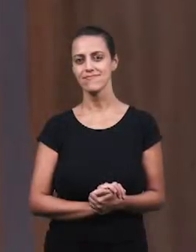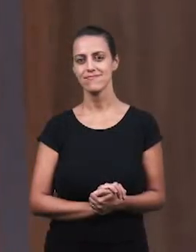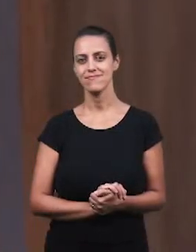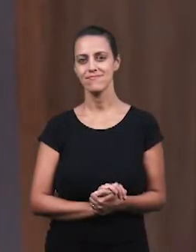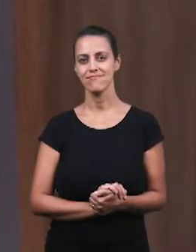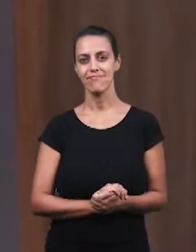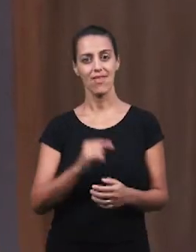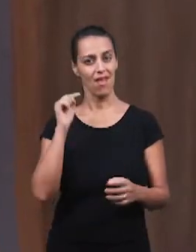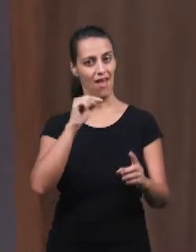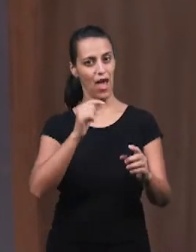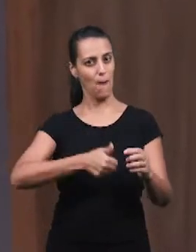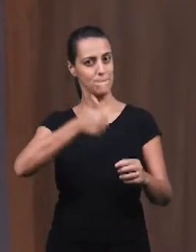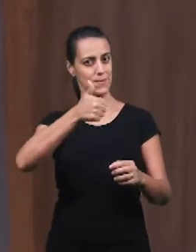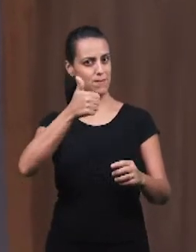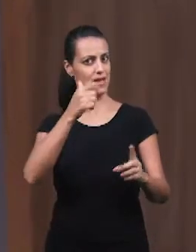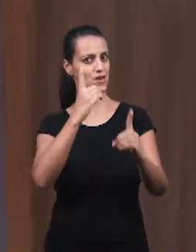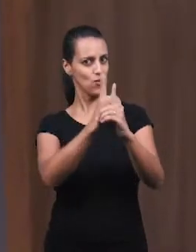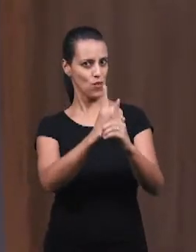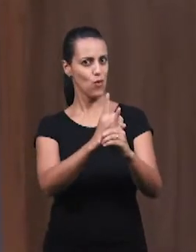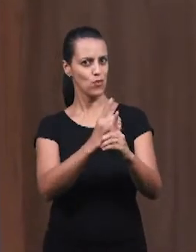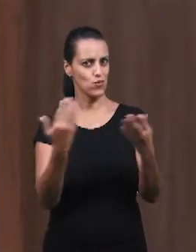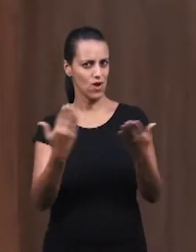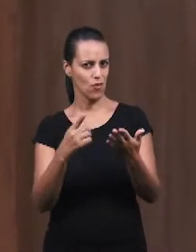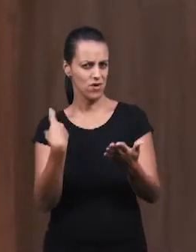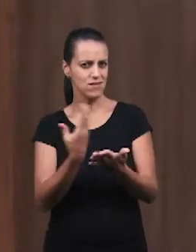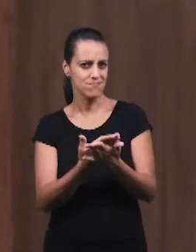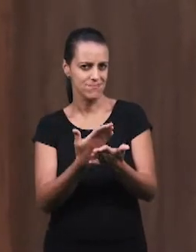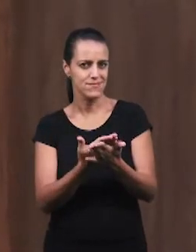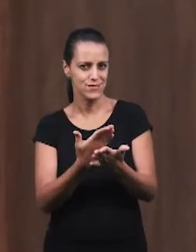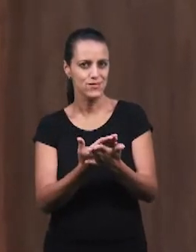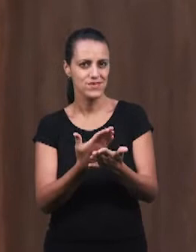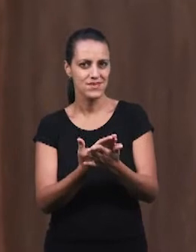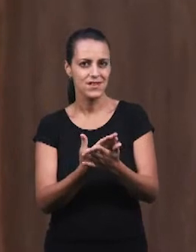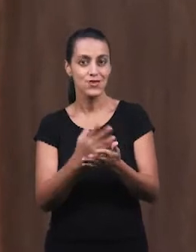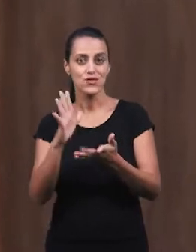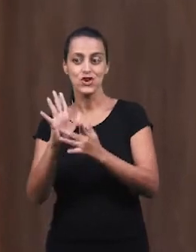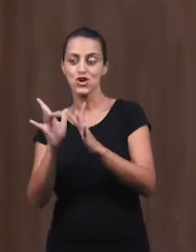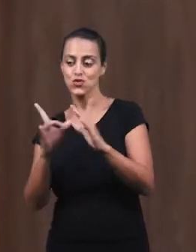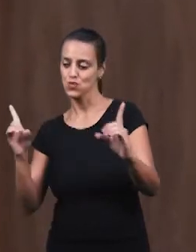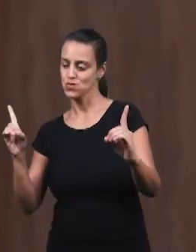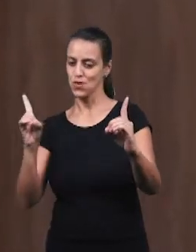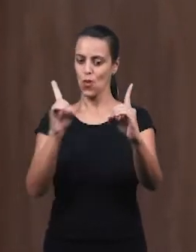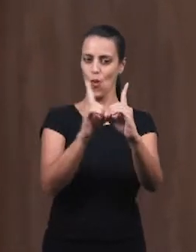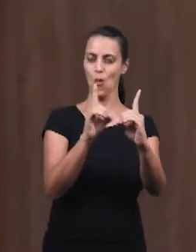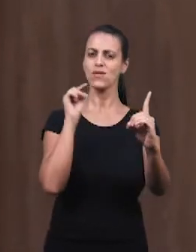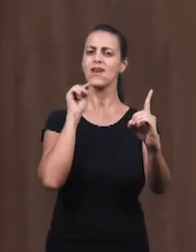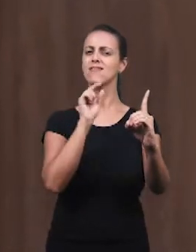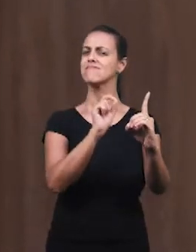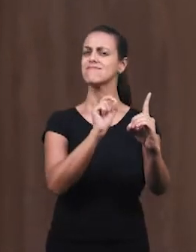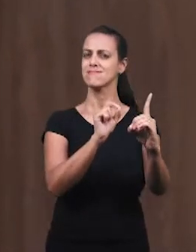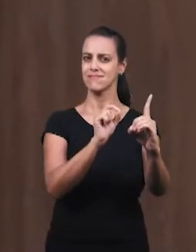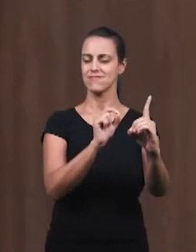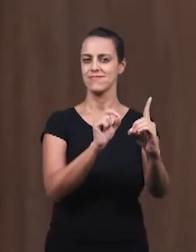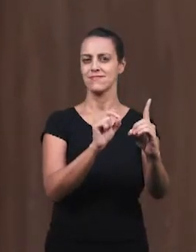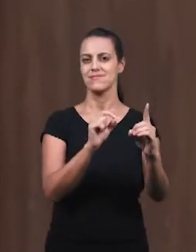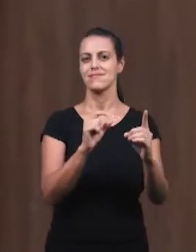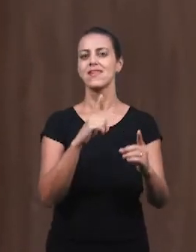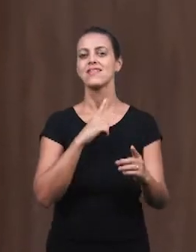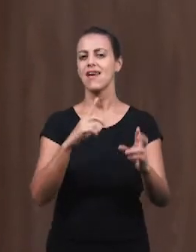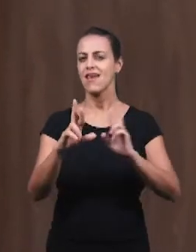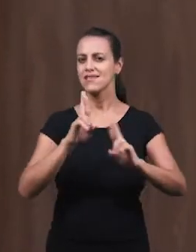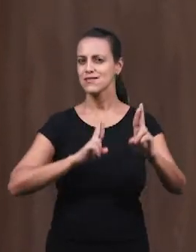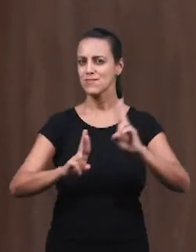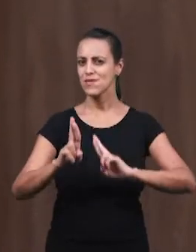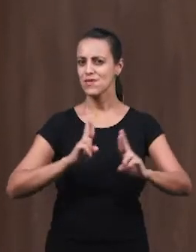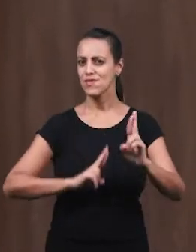desse encontro, esse primeiro encontro que nós estamos abordando do Senhor Jesus com esse personagem, nós vamos ter aqui